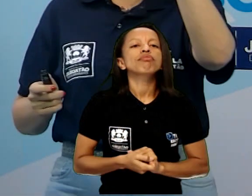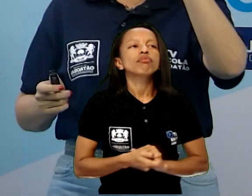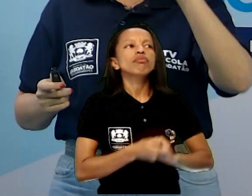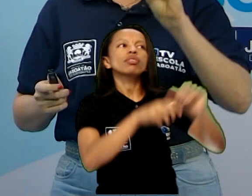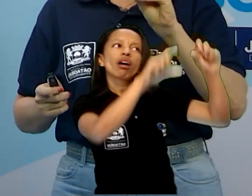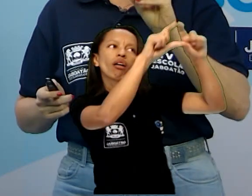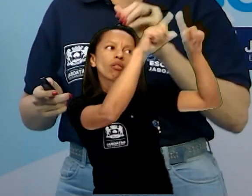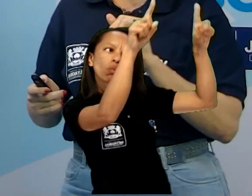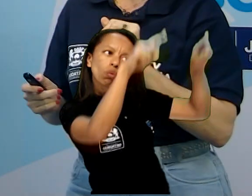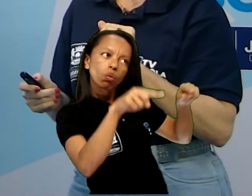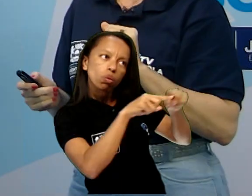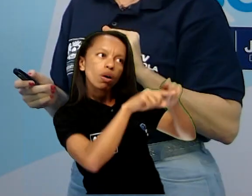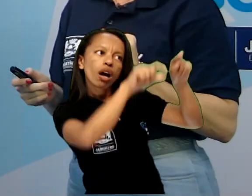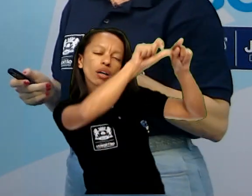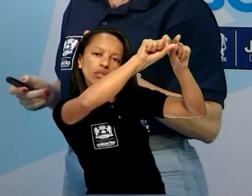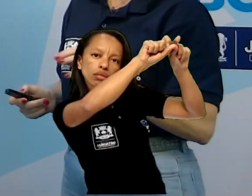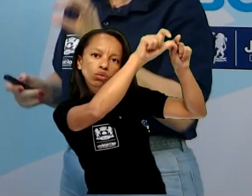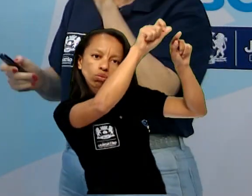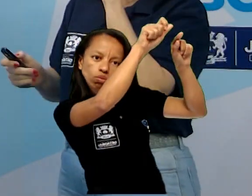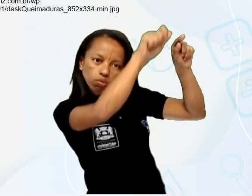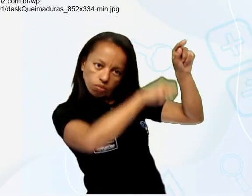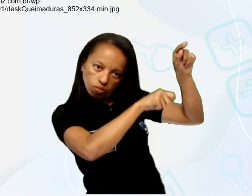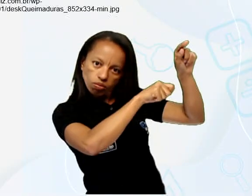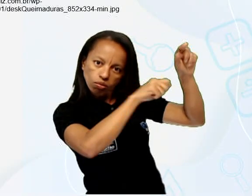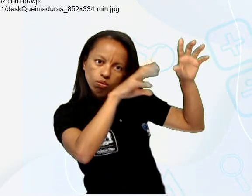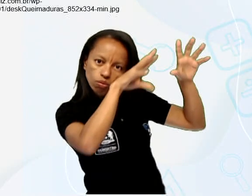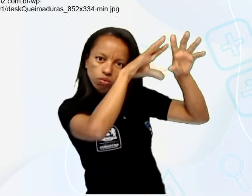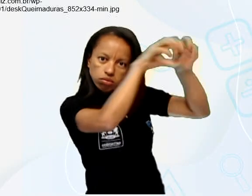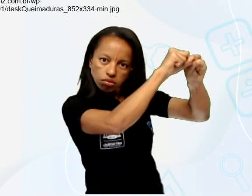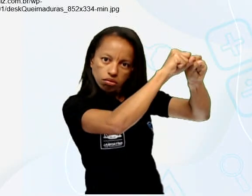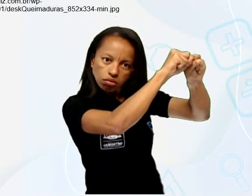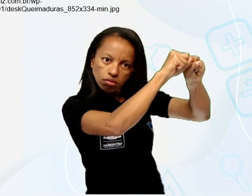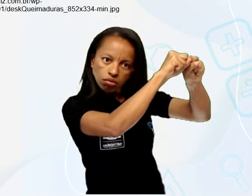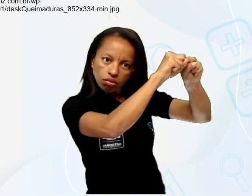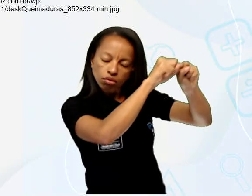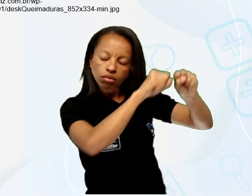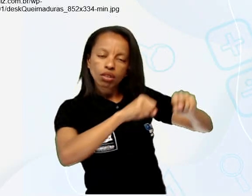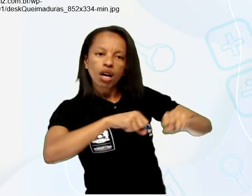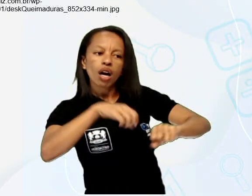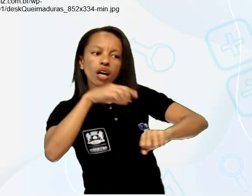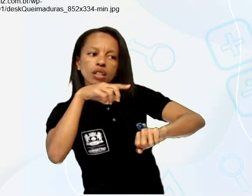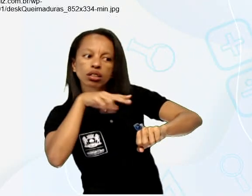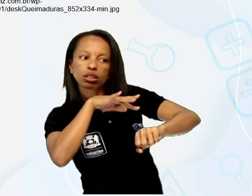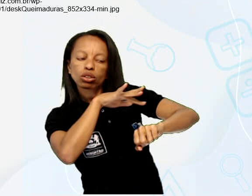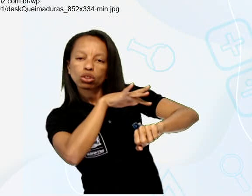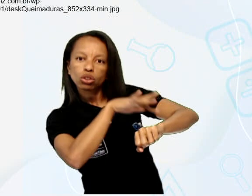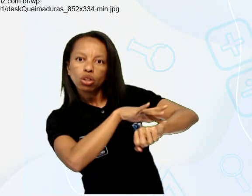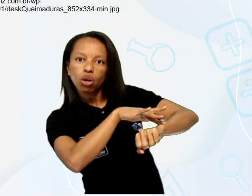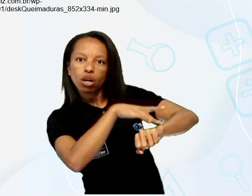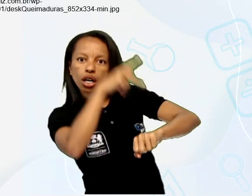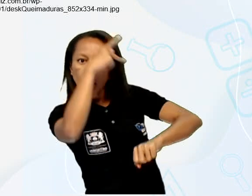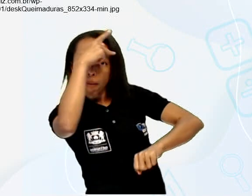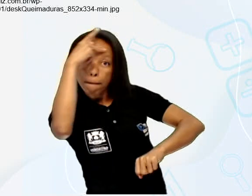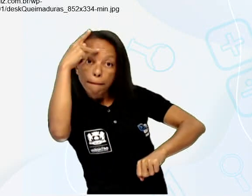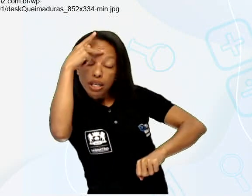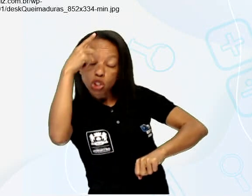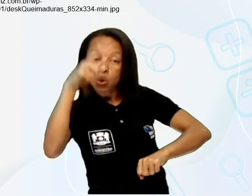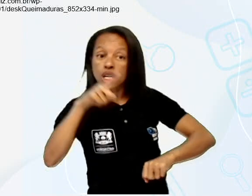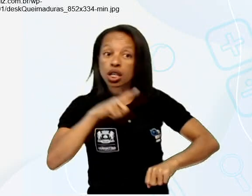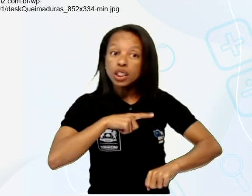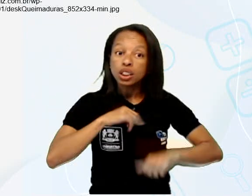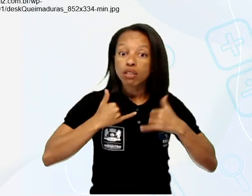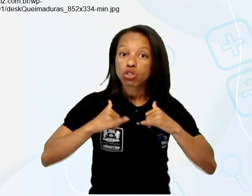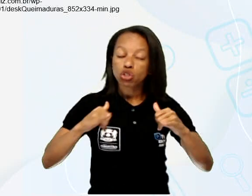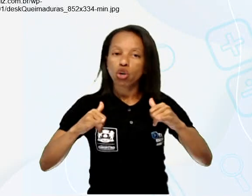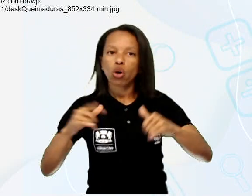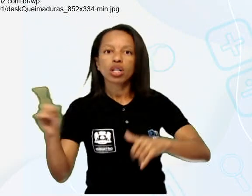lá e desliga. Não tocar na pessoa sem a proteção de algum material. Pode